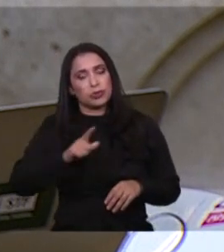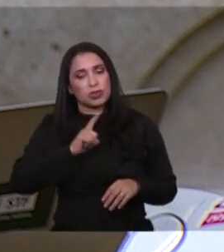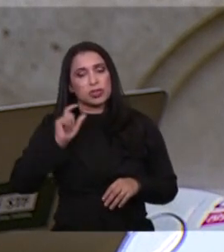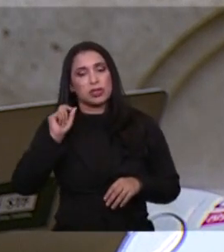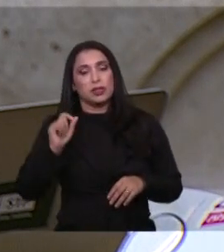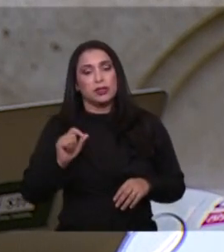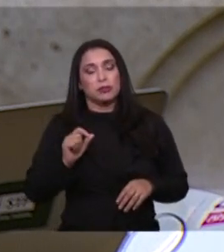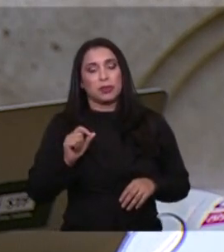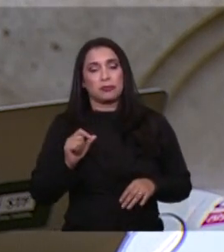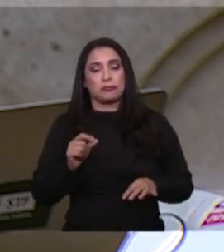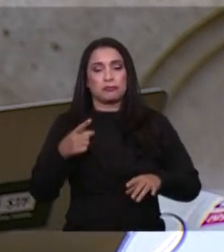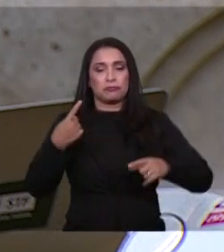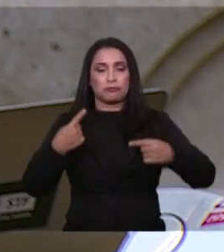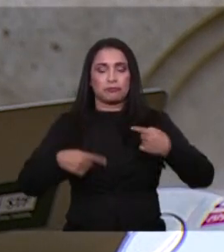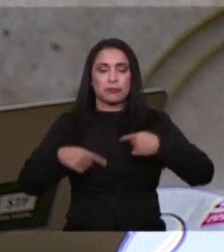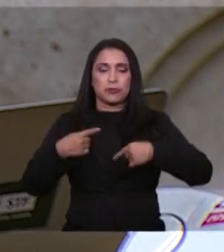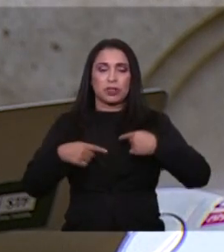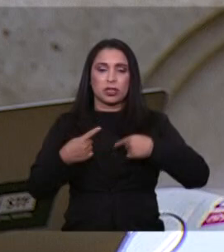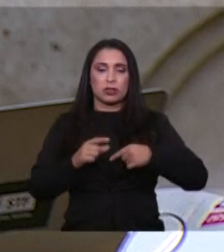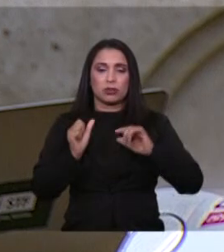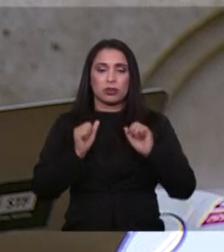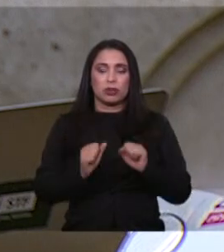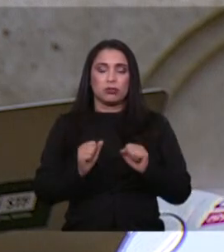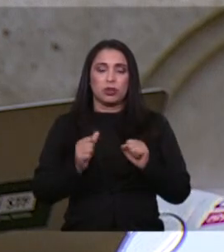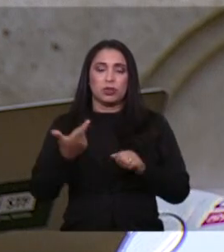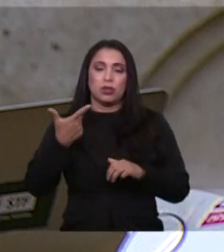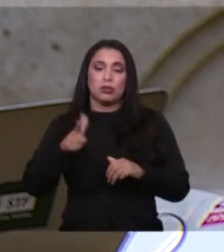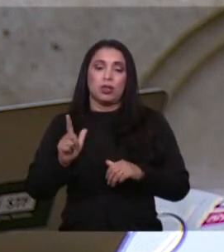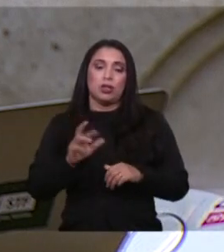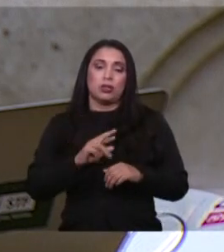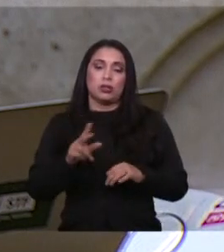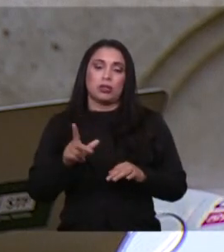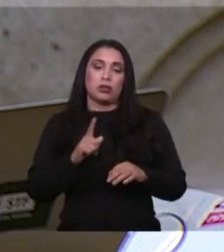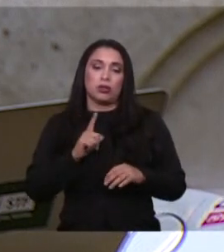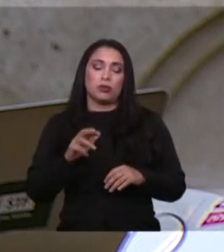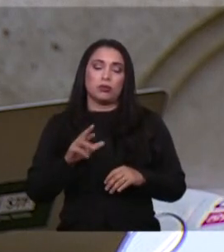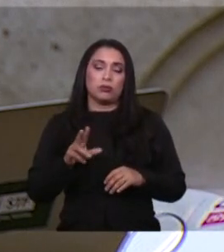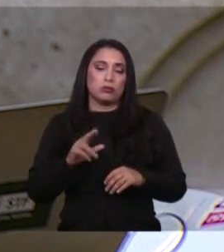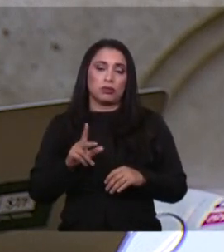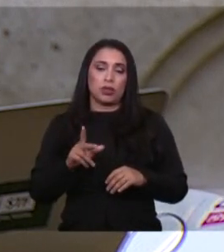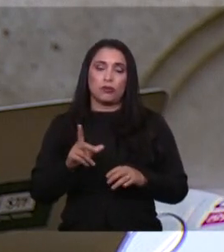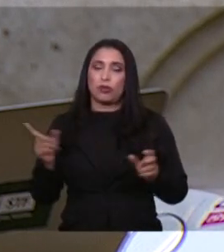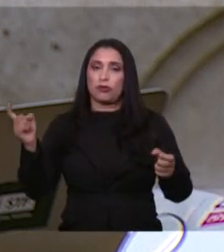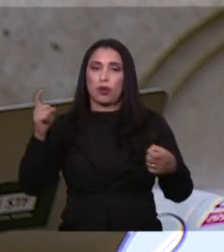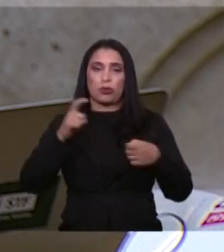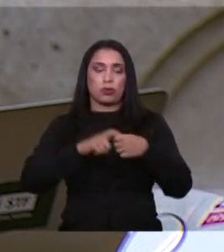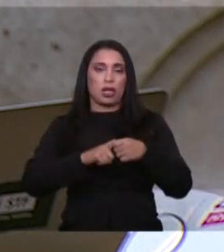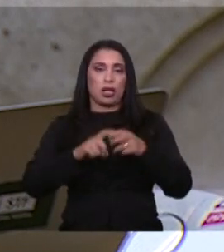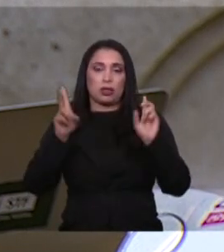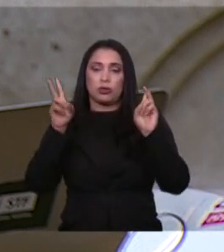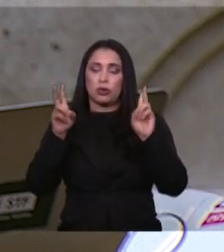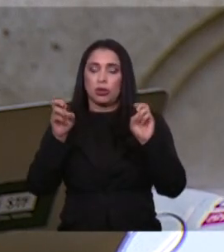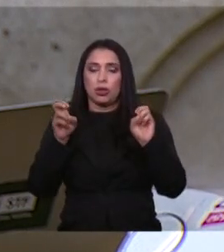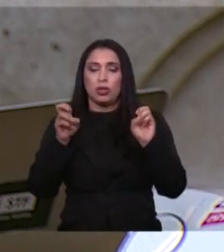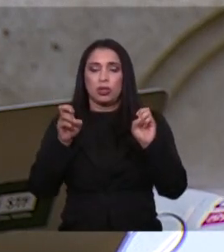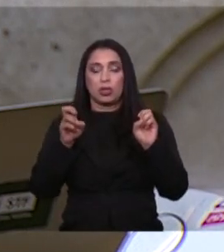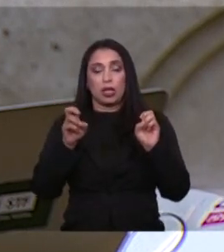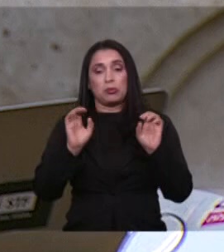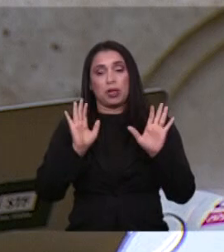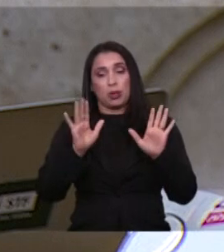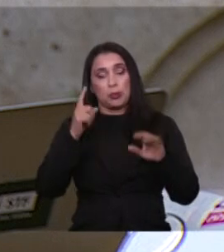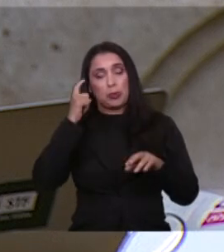possamos reabrir a discussão, eu voto por não reabri-la e, portanto, voto por reformar a